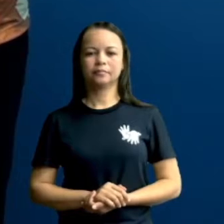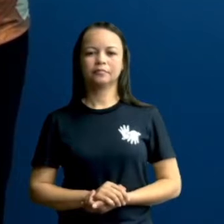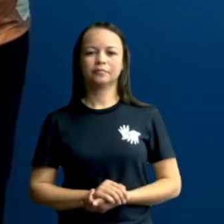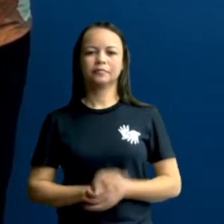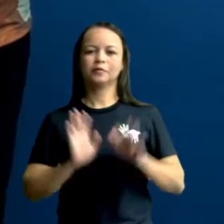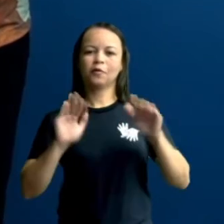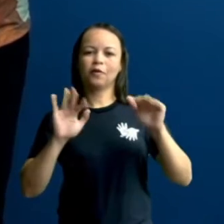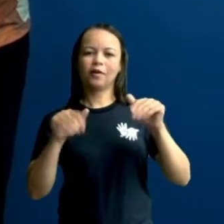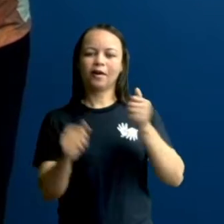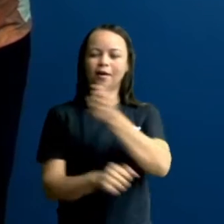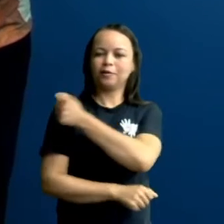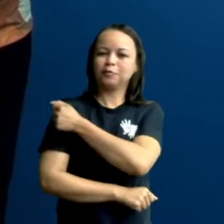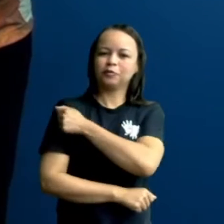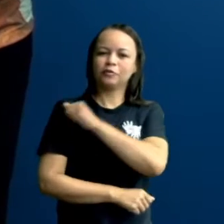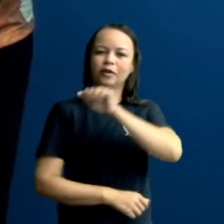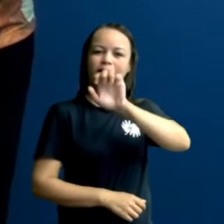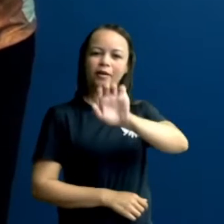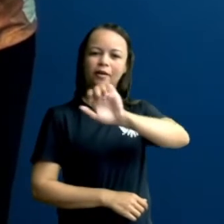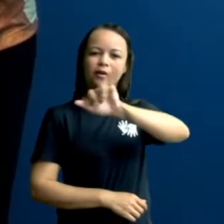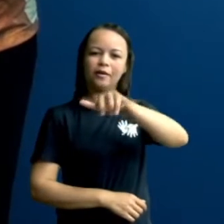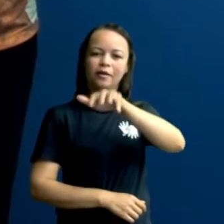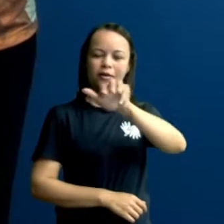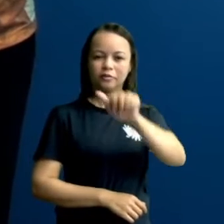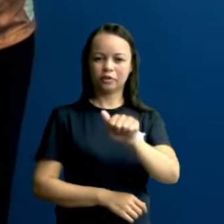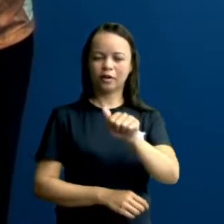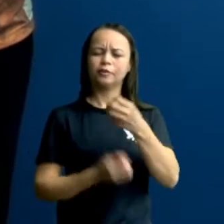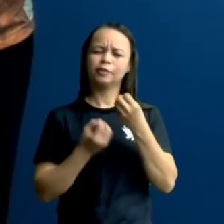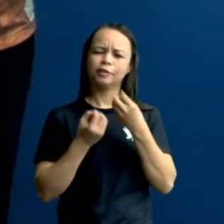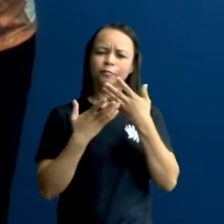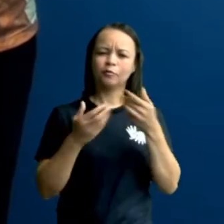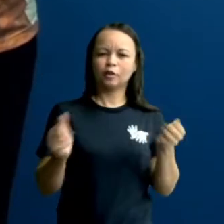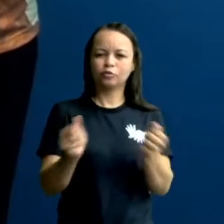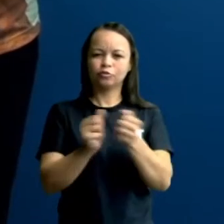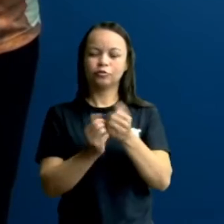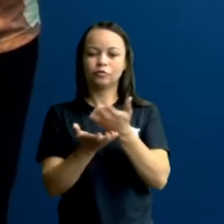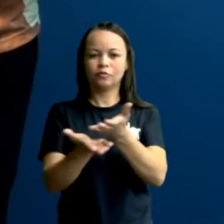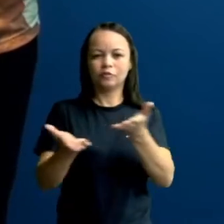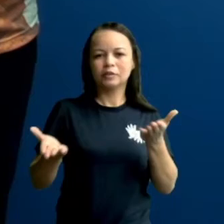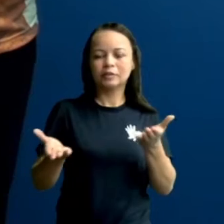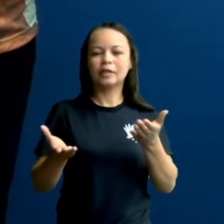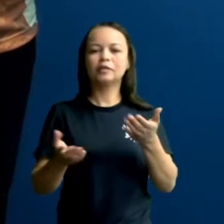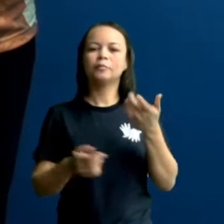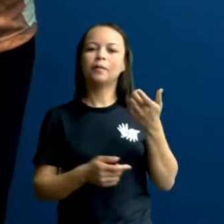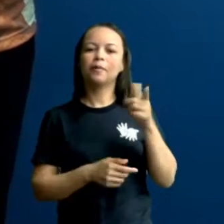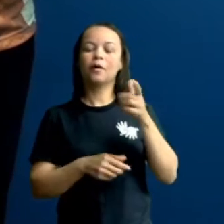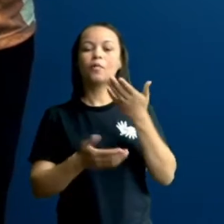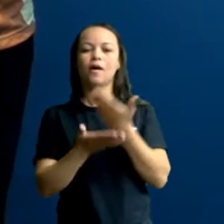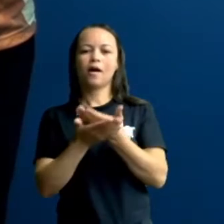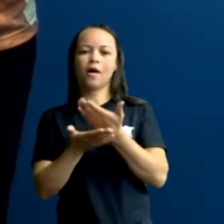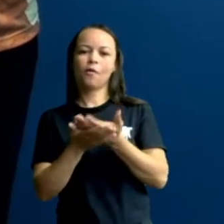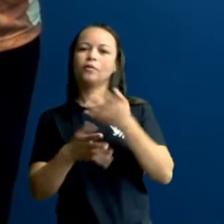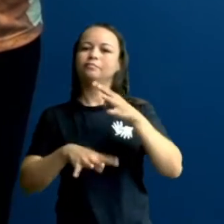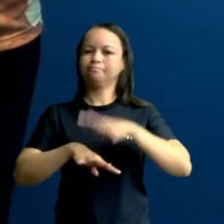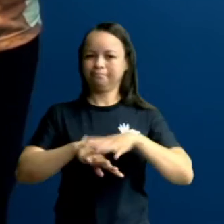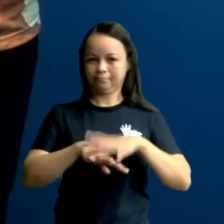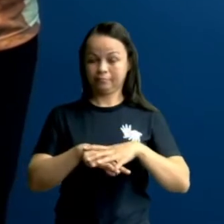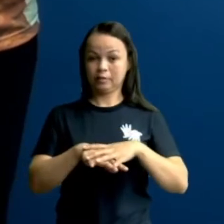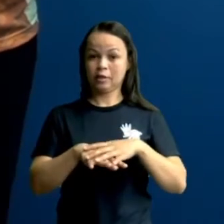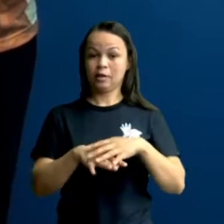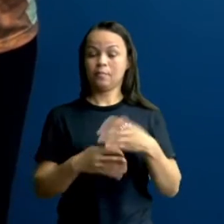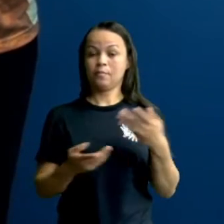E aí, turma da EJA, que bom estar aqui com vocês para mais uma aula de matemática. Porque